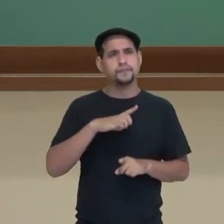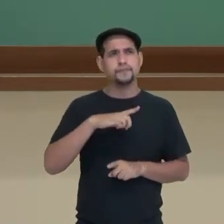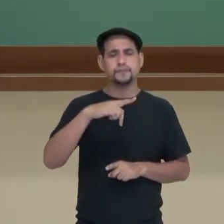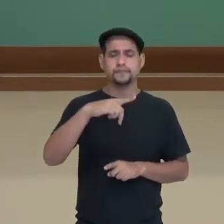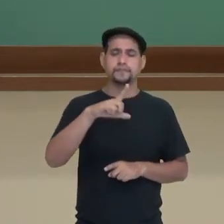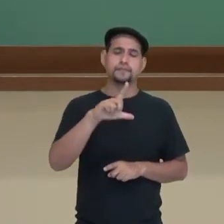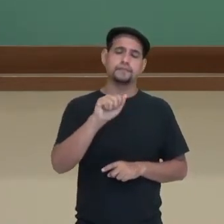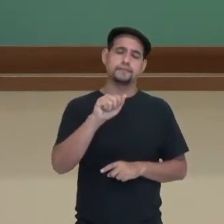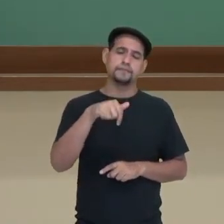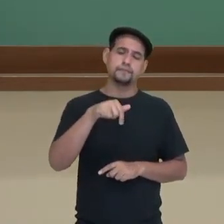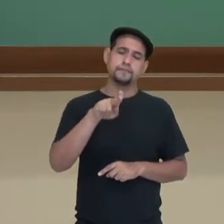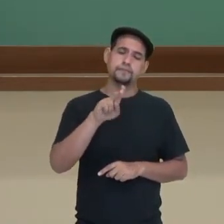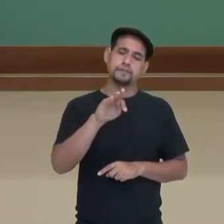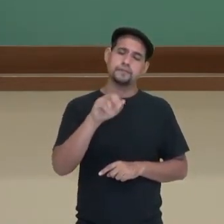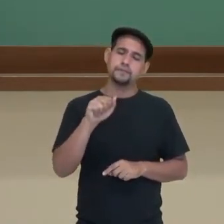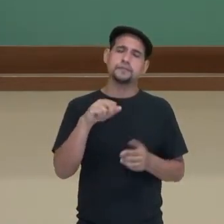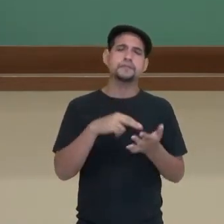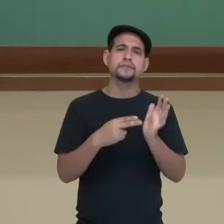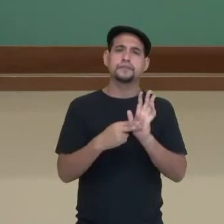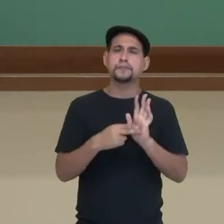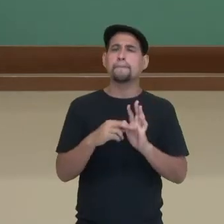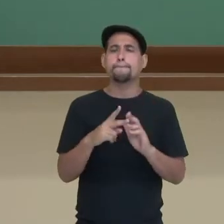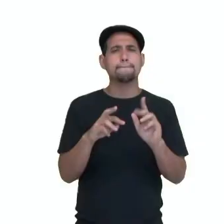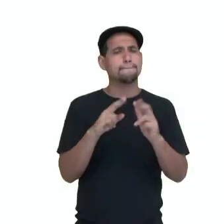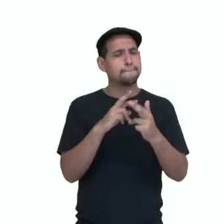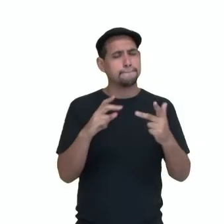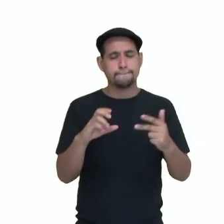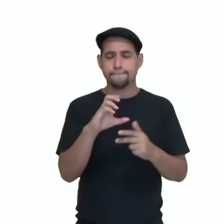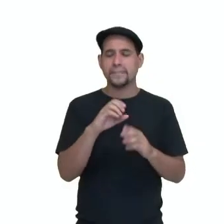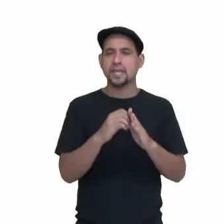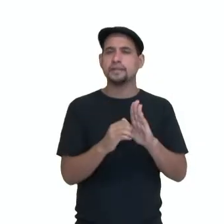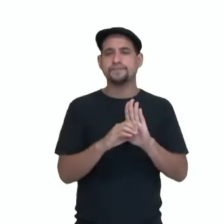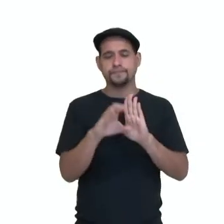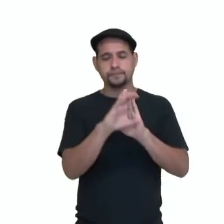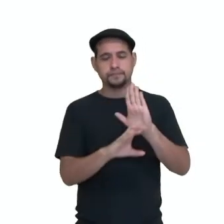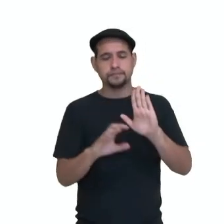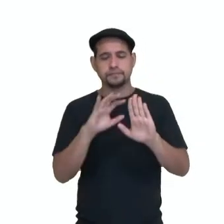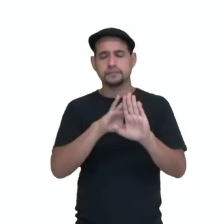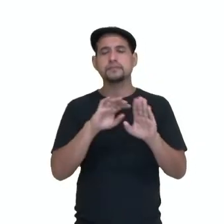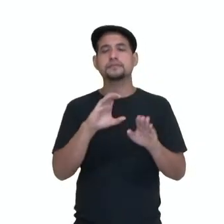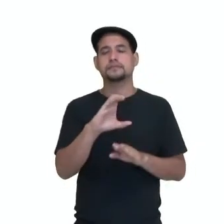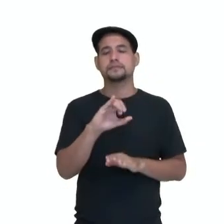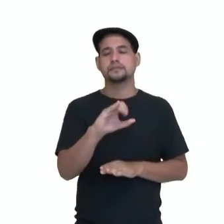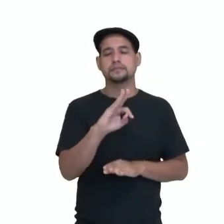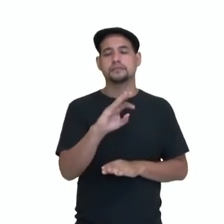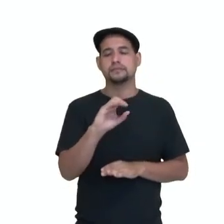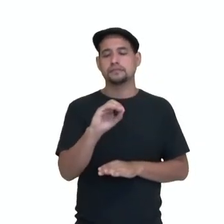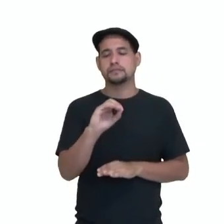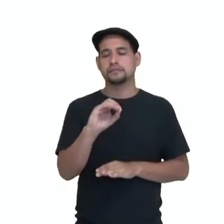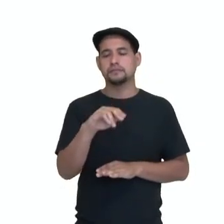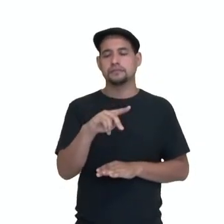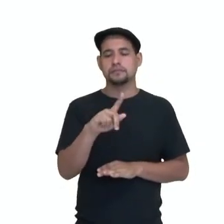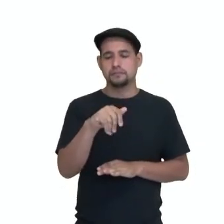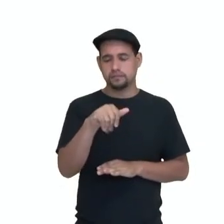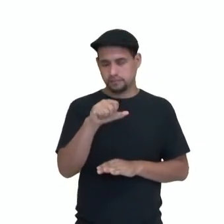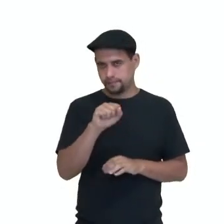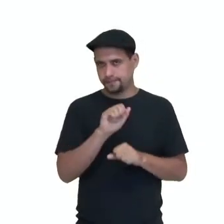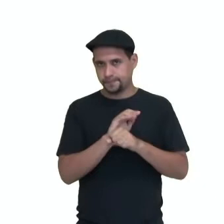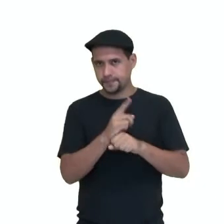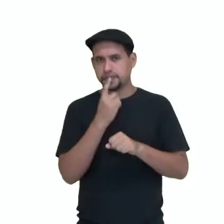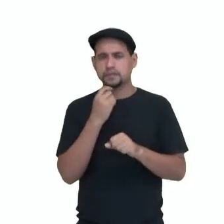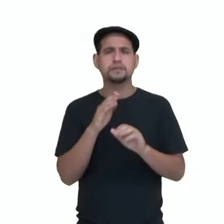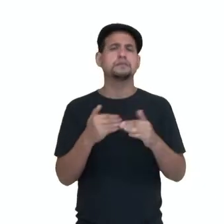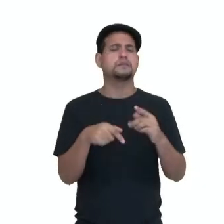plaquetas, que são os pedaços de citoplasma que vão ajudar na coagulação sanguínea, né? E qual